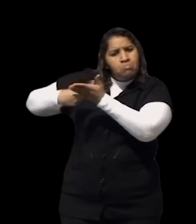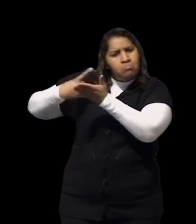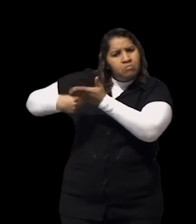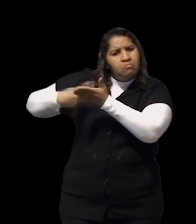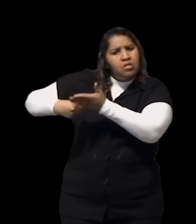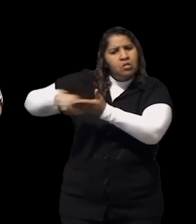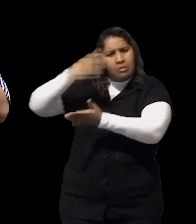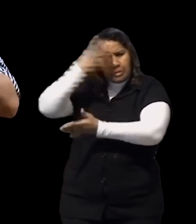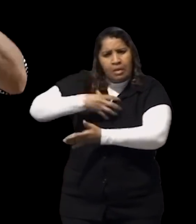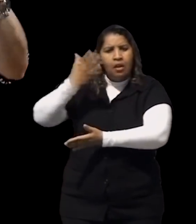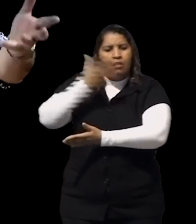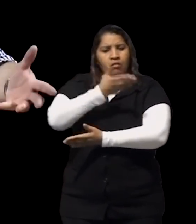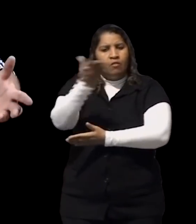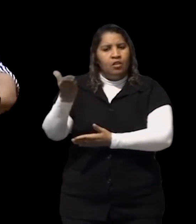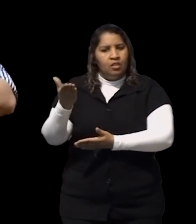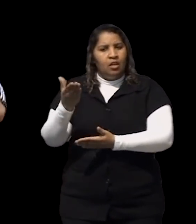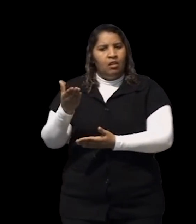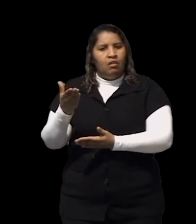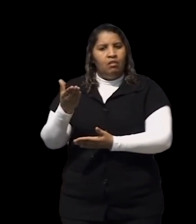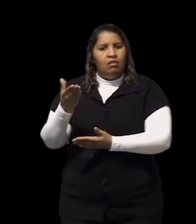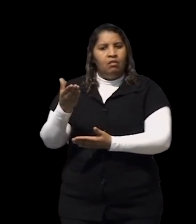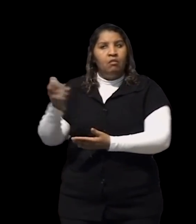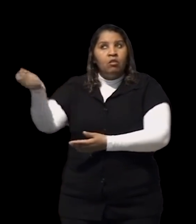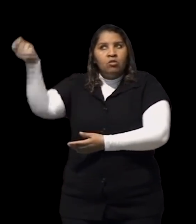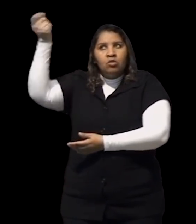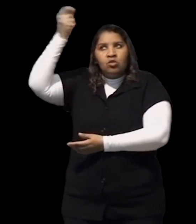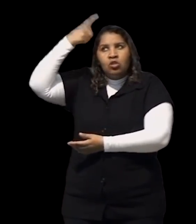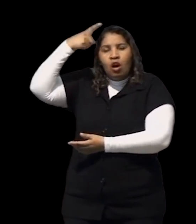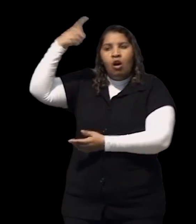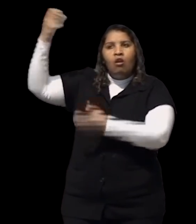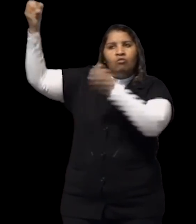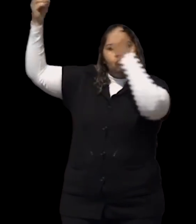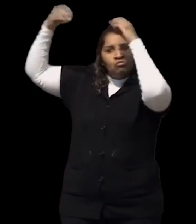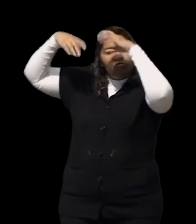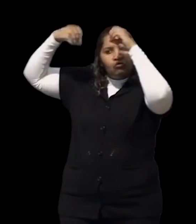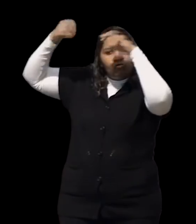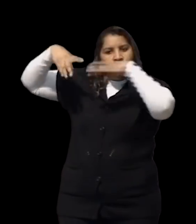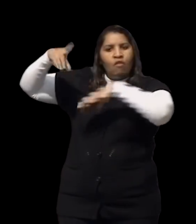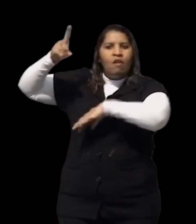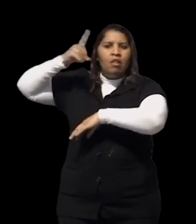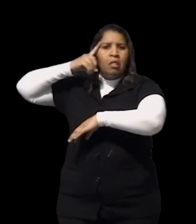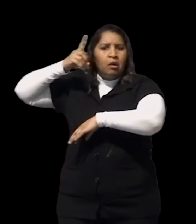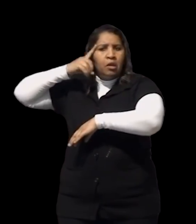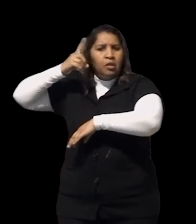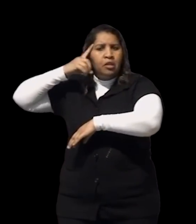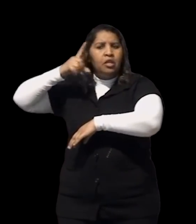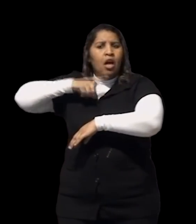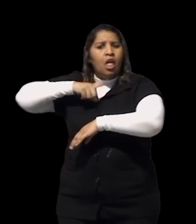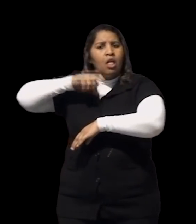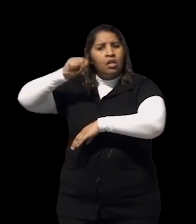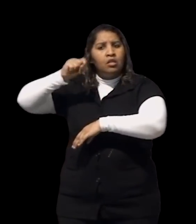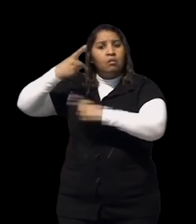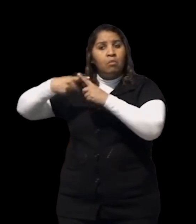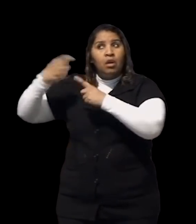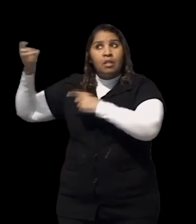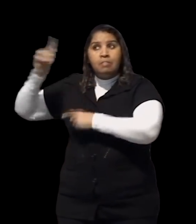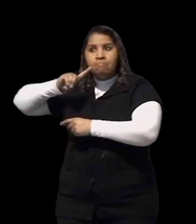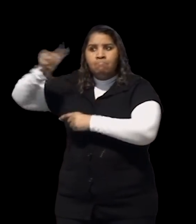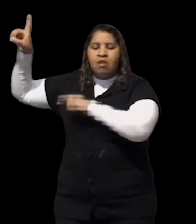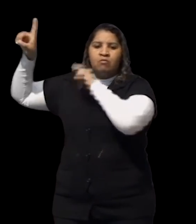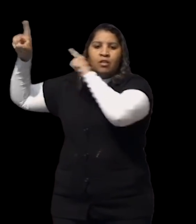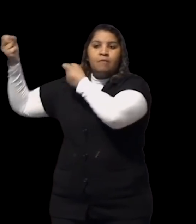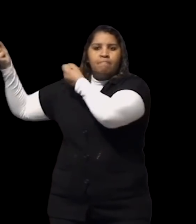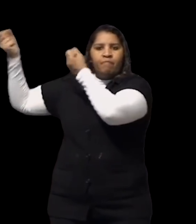sol nascer todo dia e fazer a sua vista do sua cabeça o teu Deus é o Deus quer cuidar de você como um pai cuida defiro